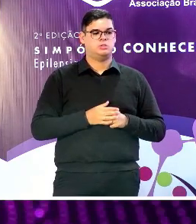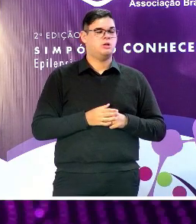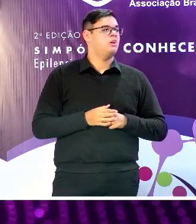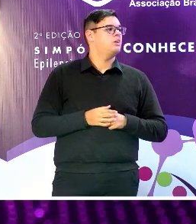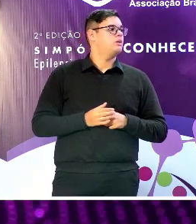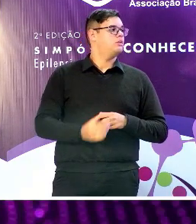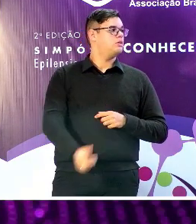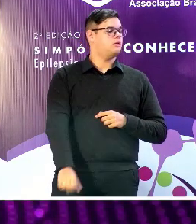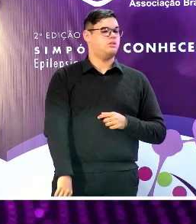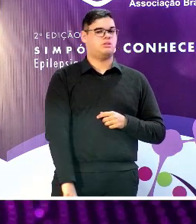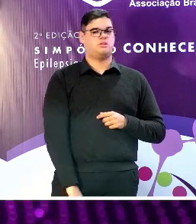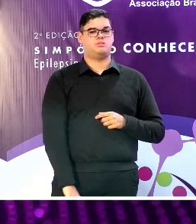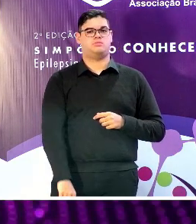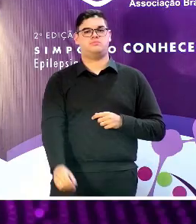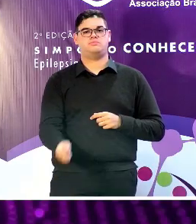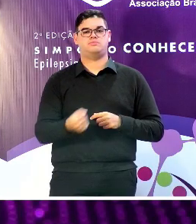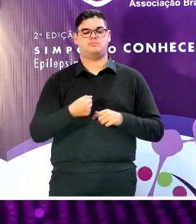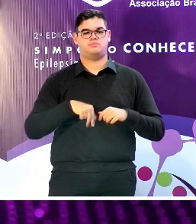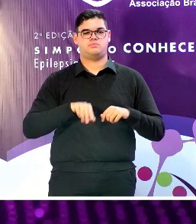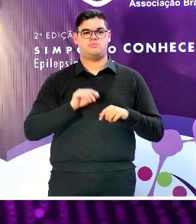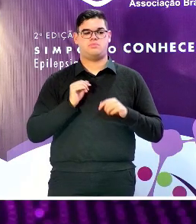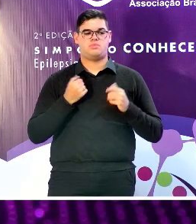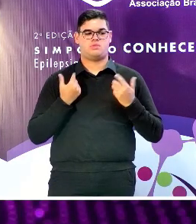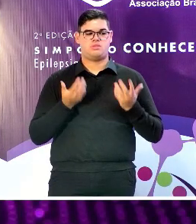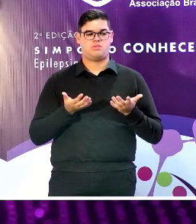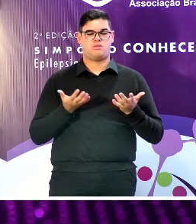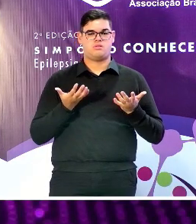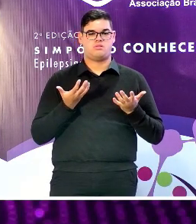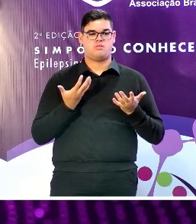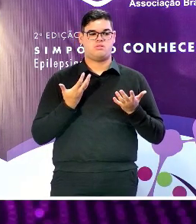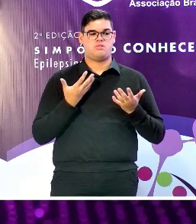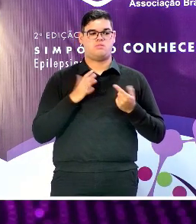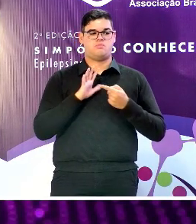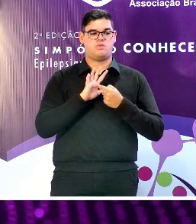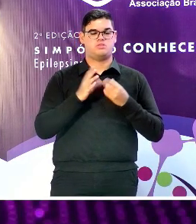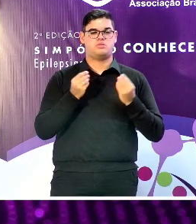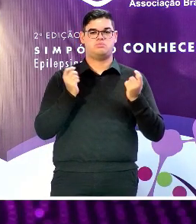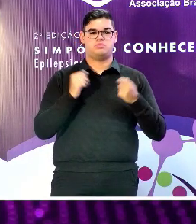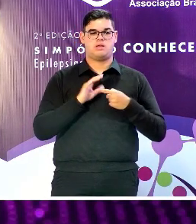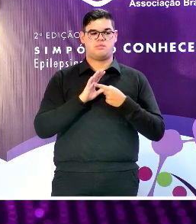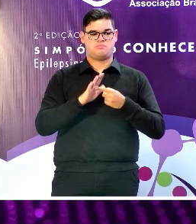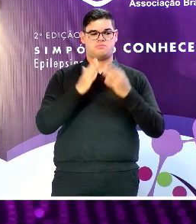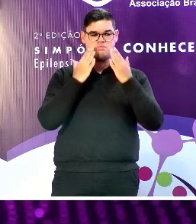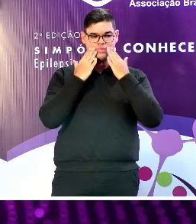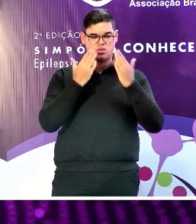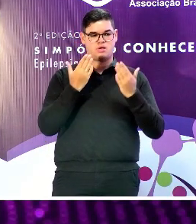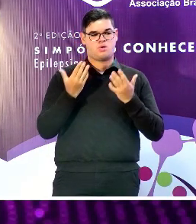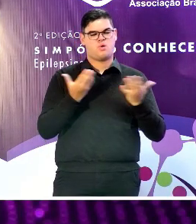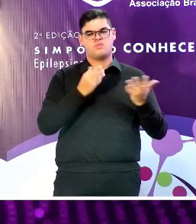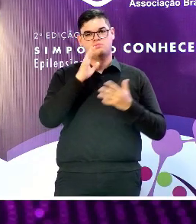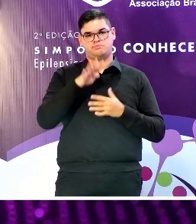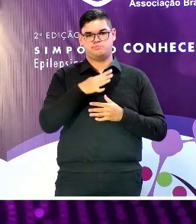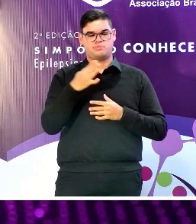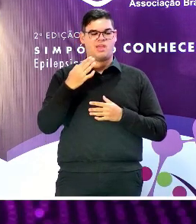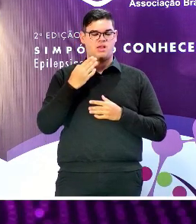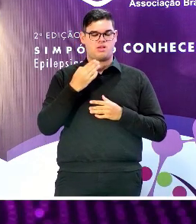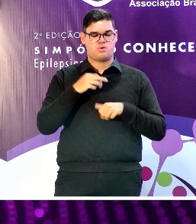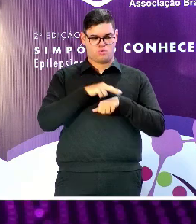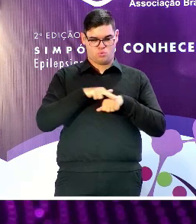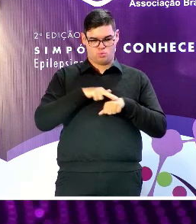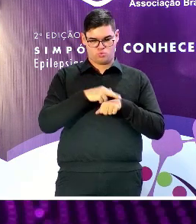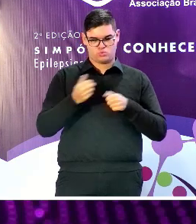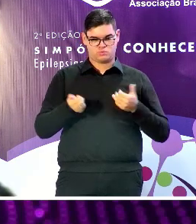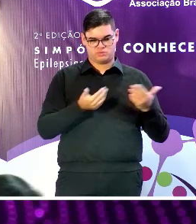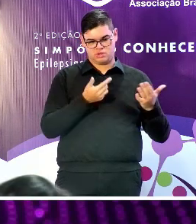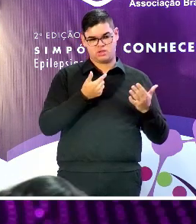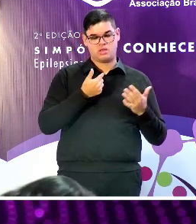Eu confundo aqui. Então, aqui é como que ela pode aparecer, né, um quadro. Esse quadro aqui, inclusive, eu tirei.